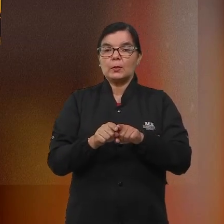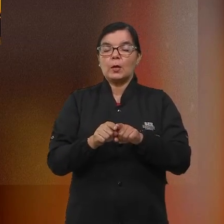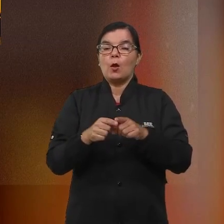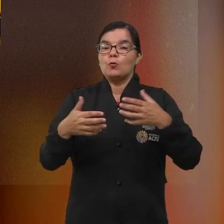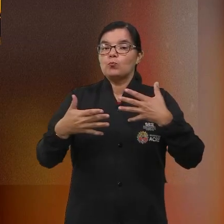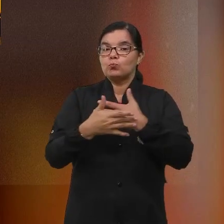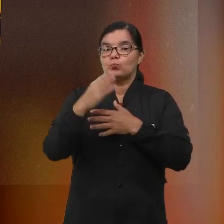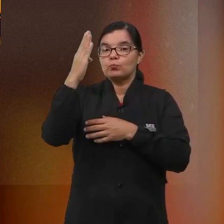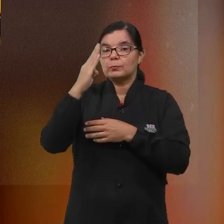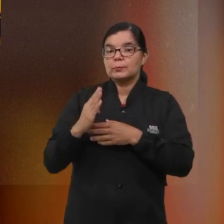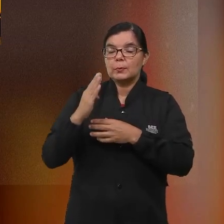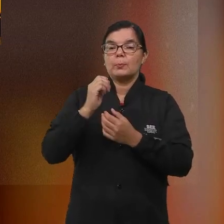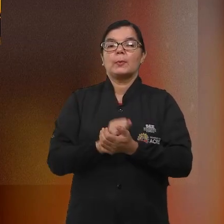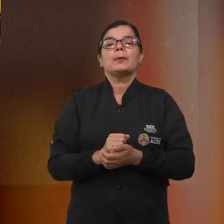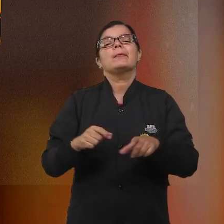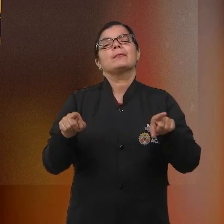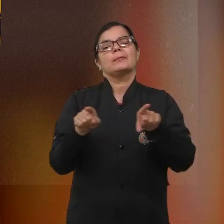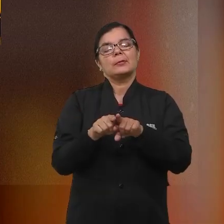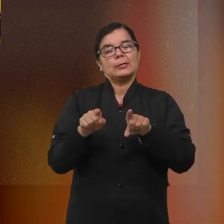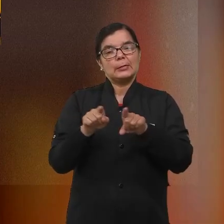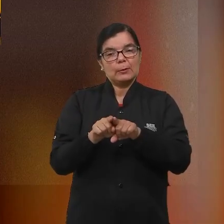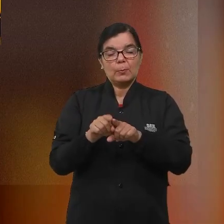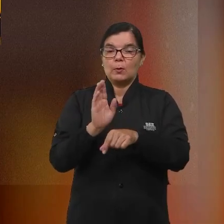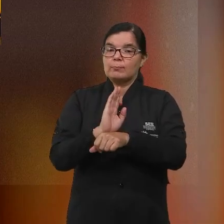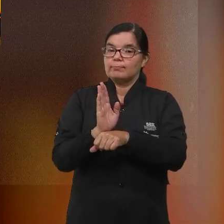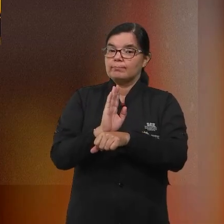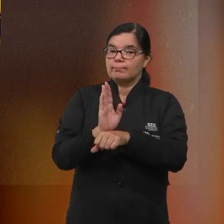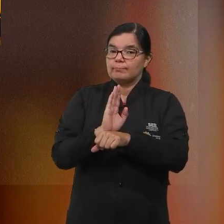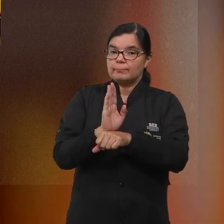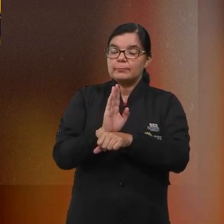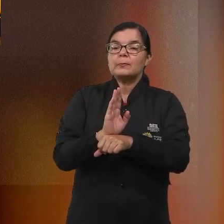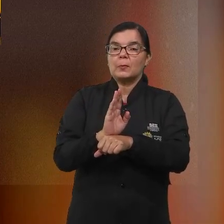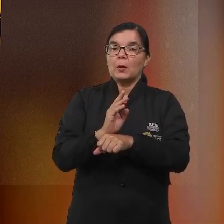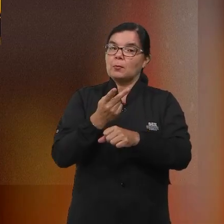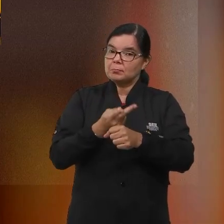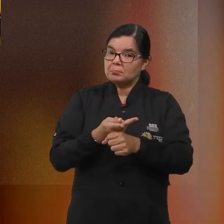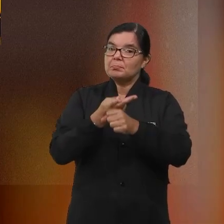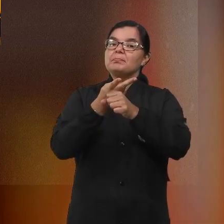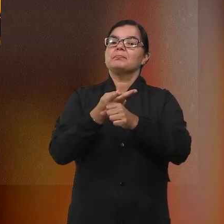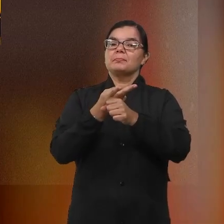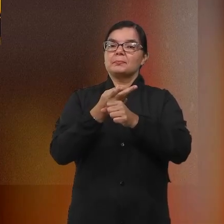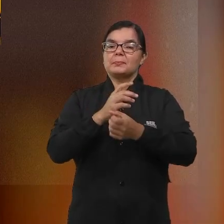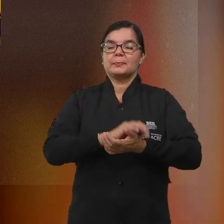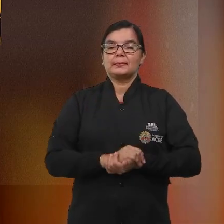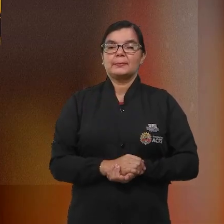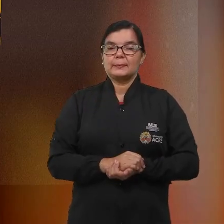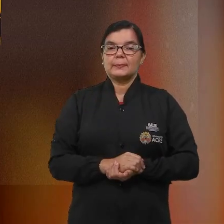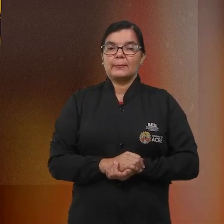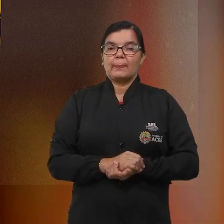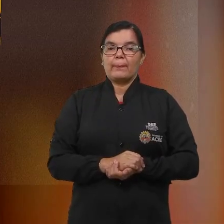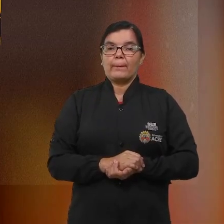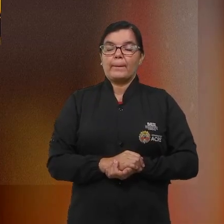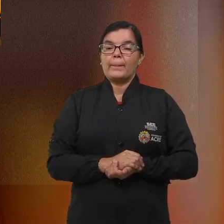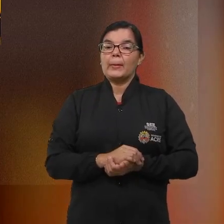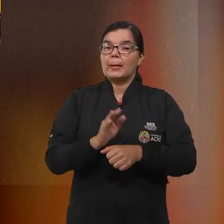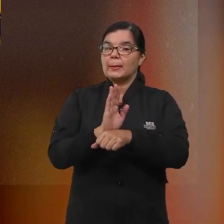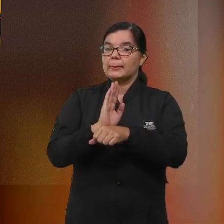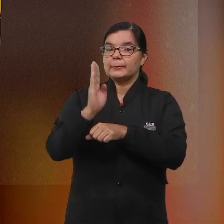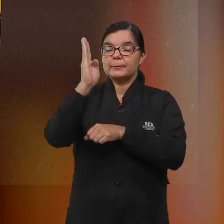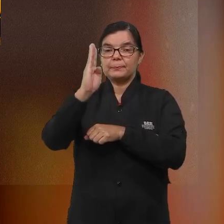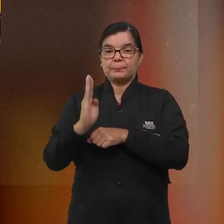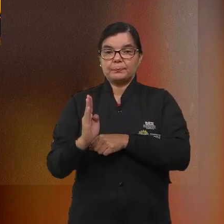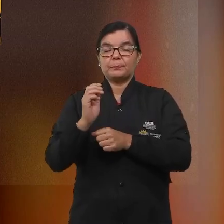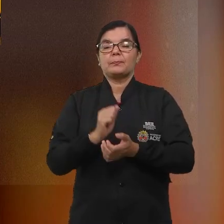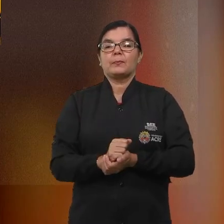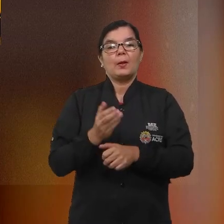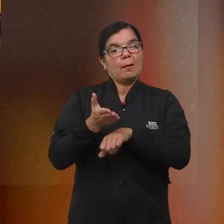aí Central do Brasil, que também foram filmes premiados, né, no cinema brasileiro.